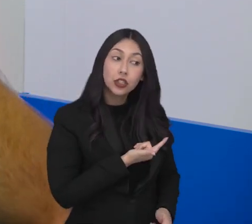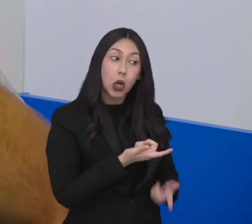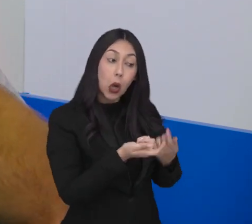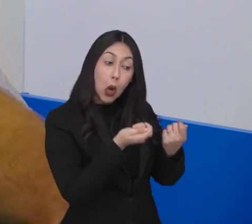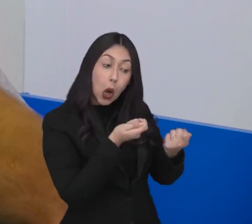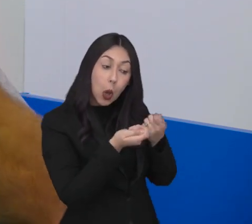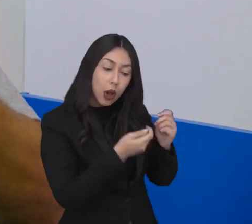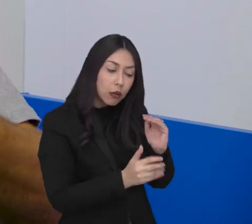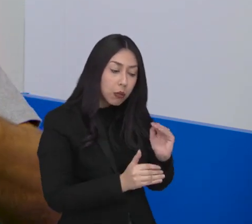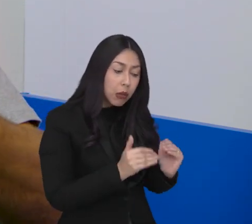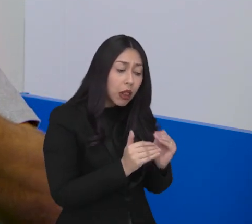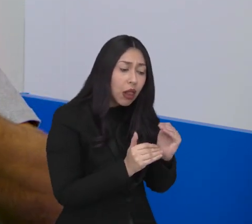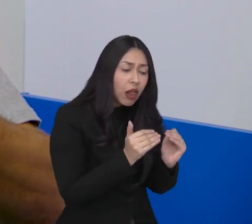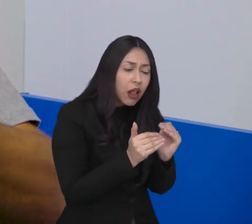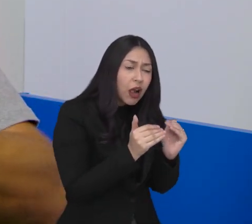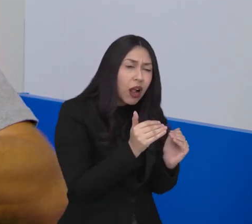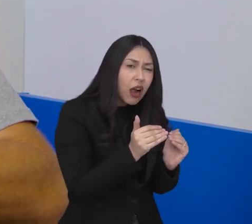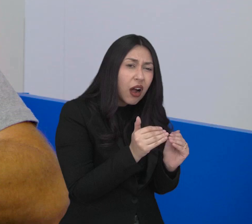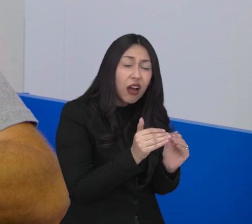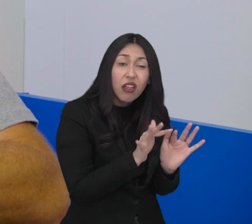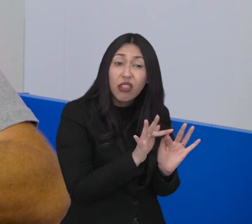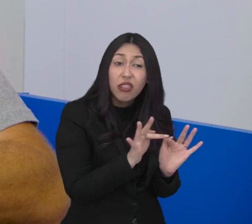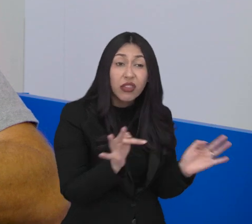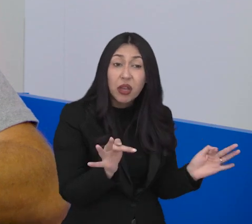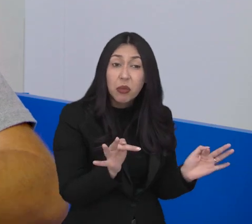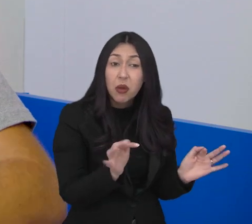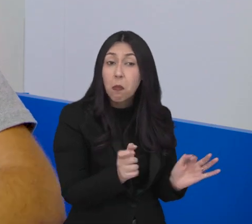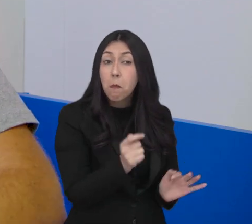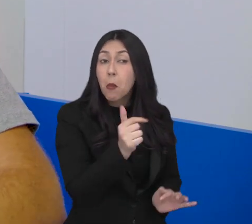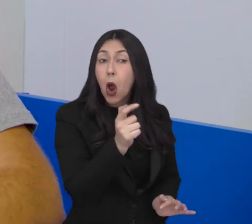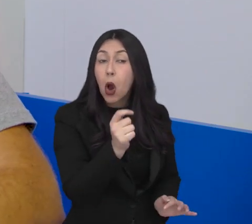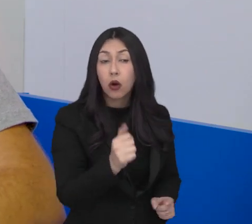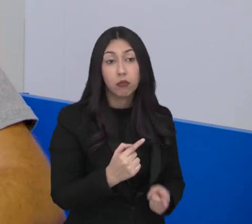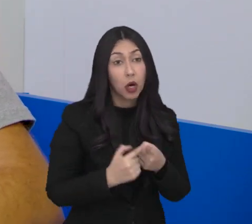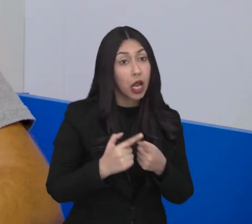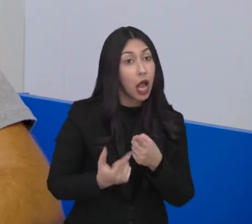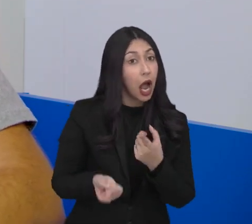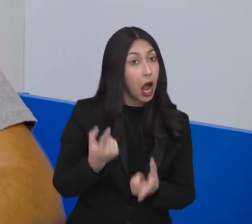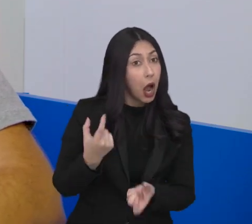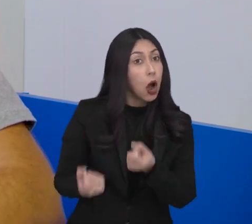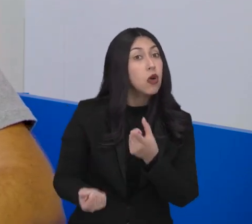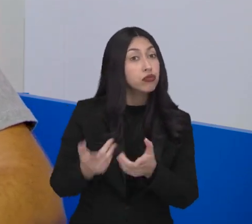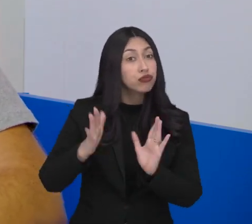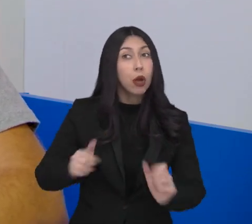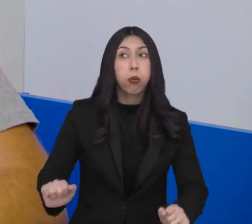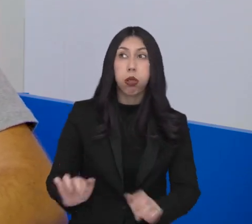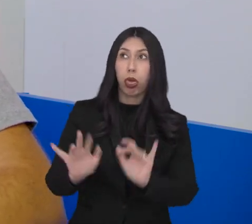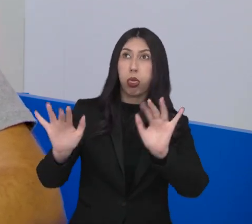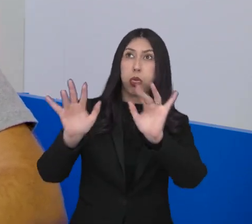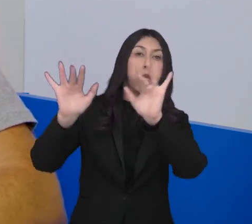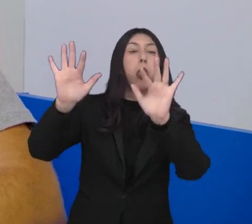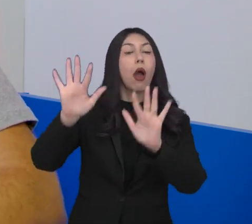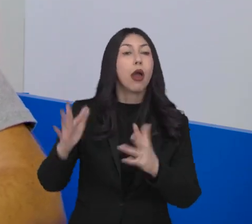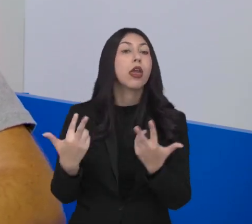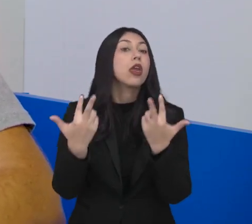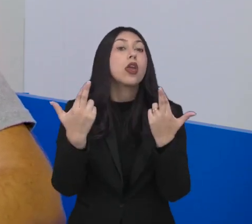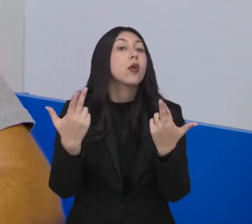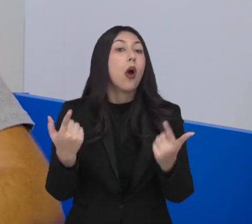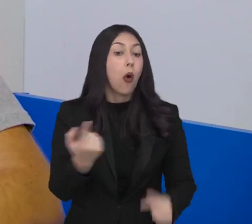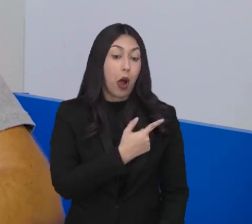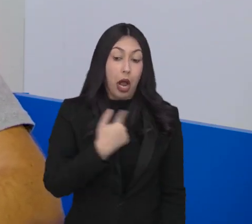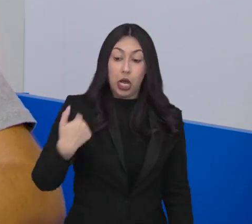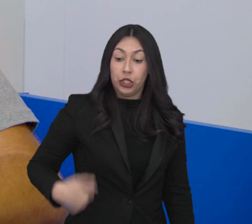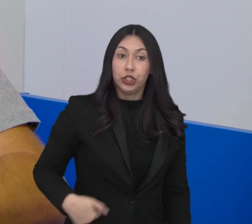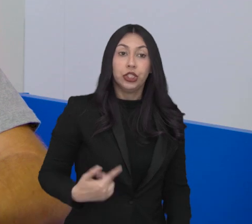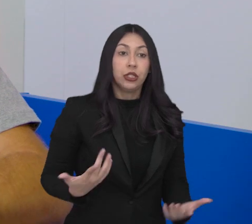CO2, grande parte da industrialização ainda é focado nisso. Pega, por exemplo, a China, com emissão de gases aí provenientes da queima de